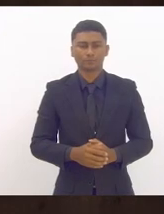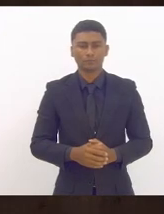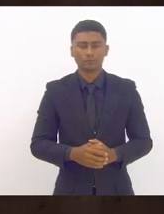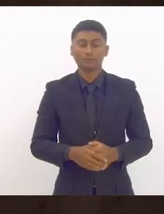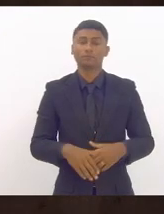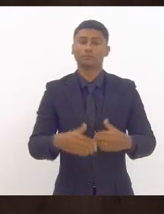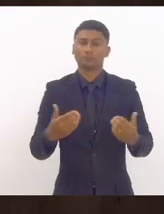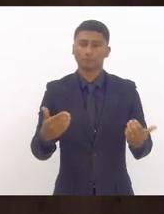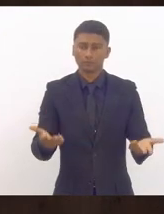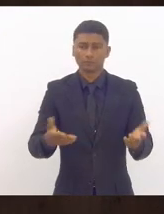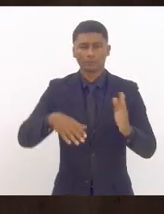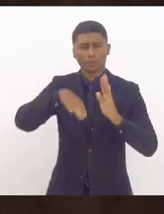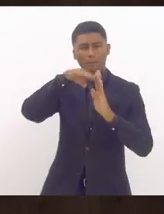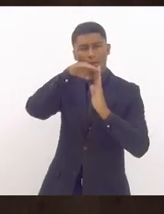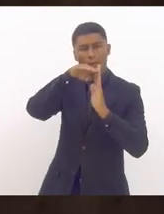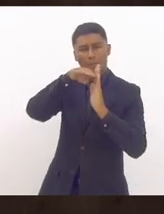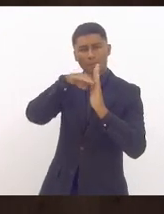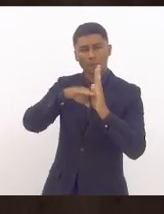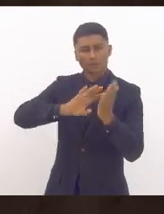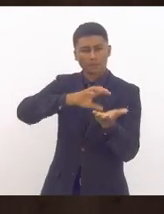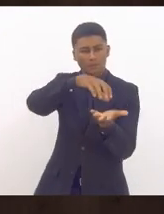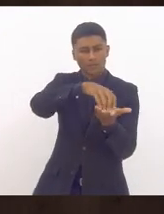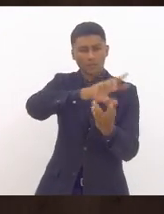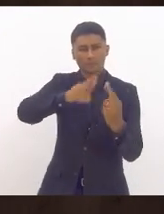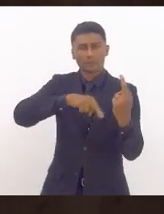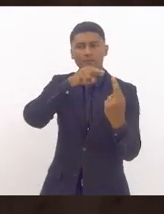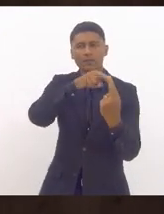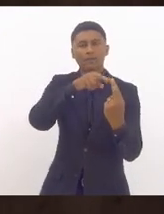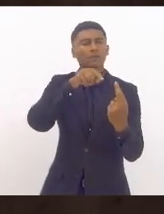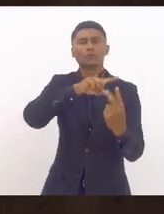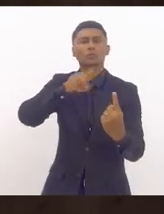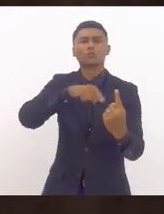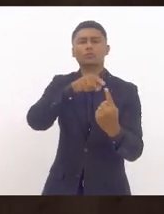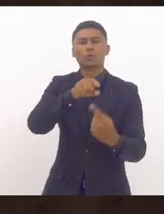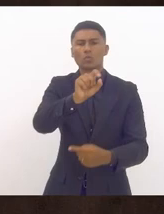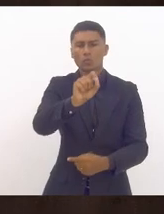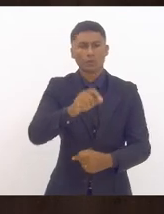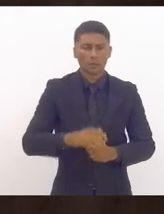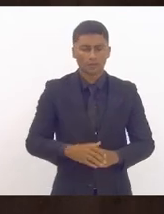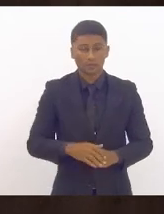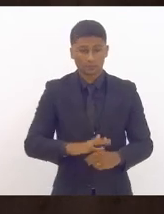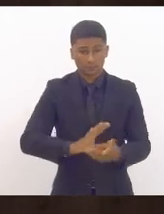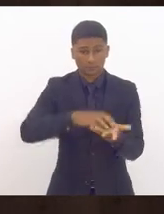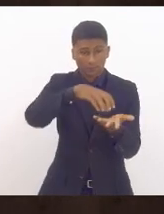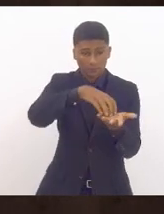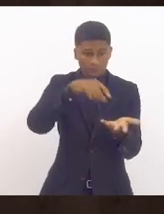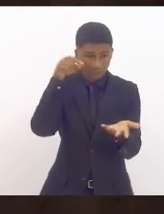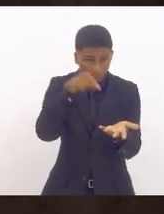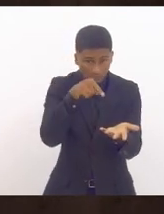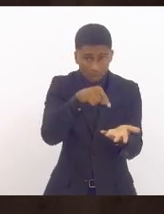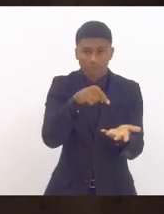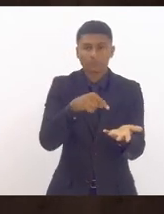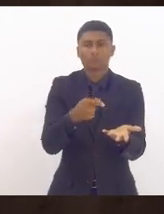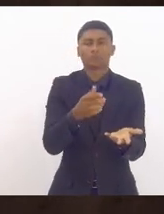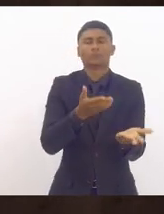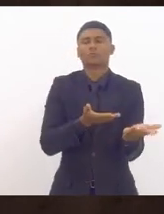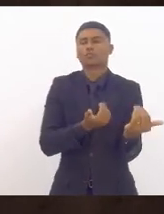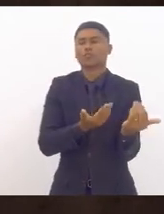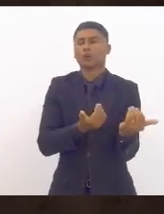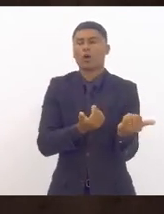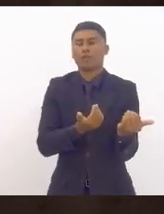essa parametrização do centro de referência visa trazer para dentro desses centros tudo o que a juventude